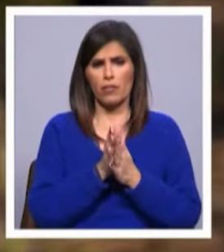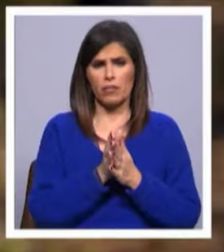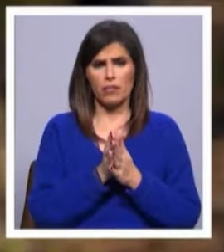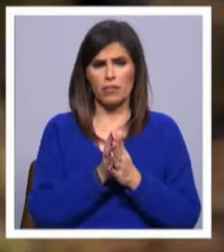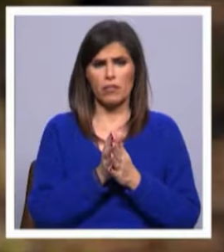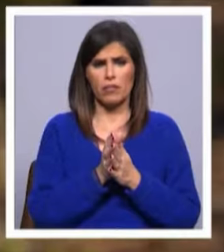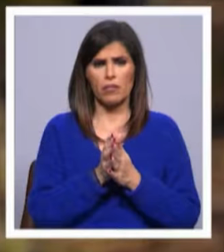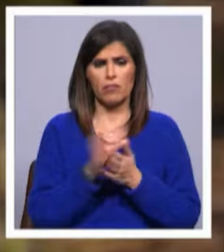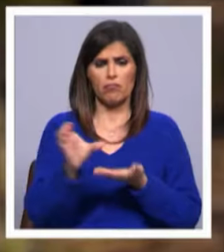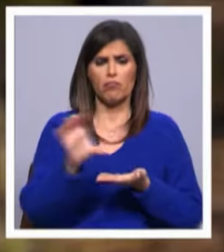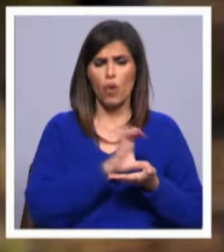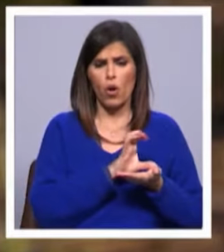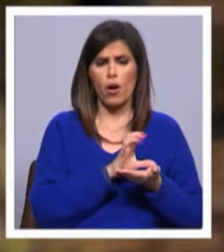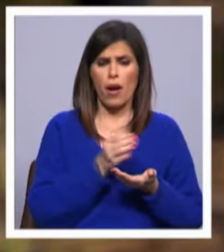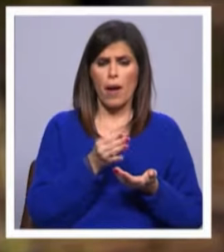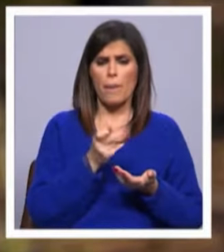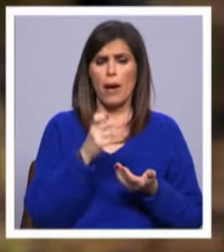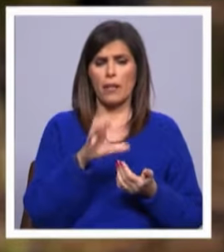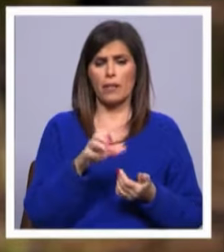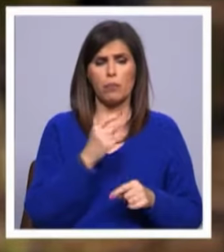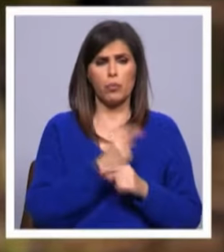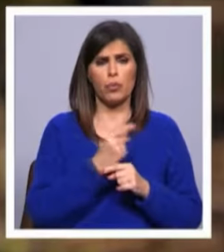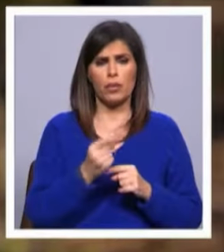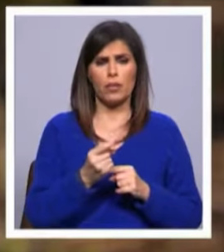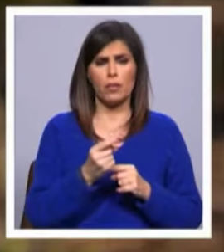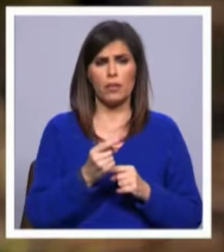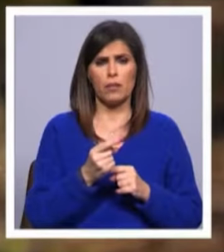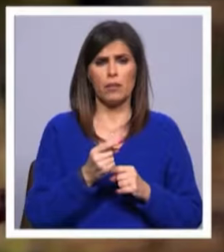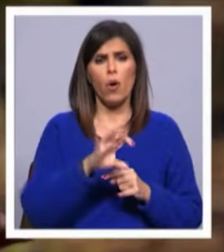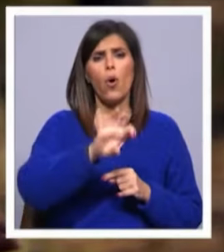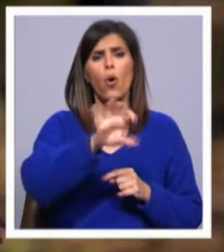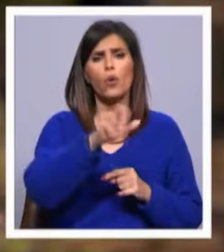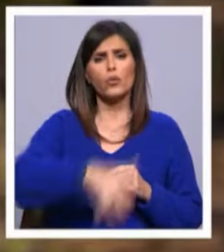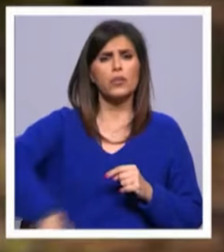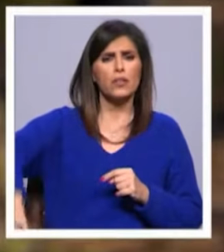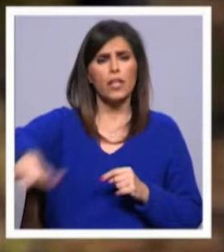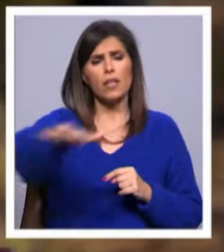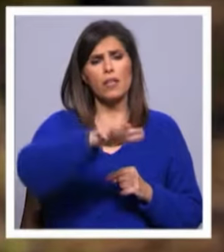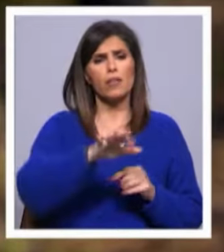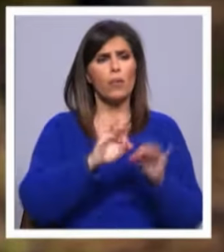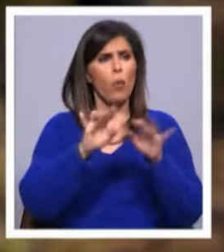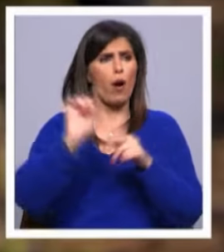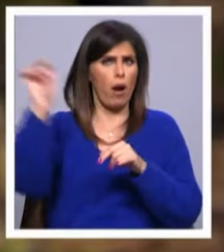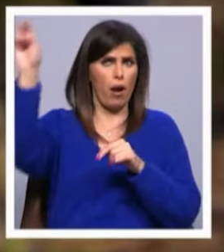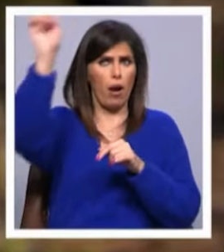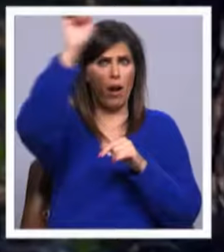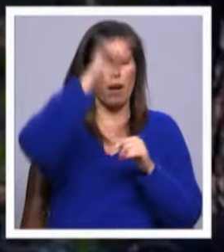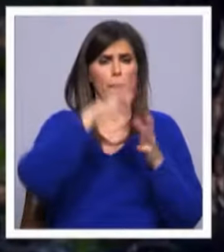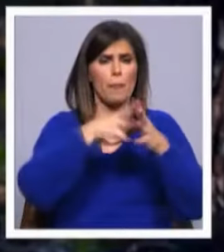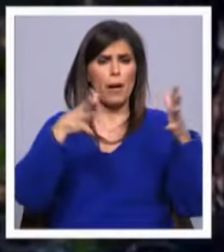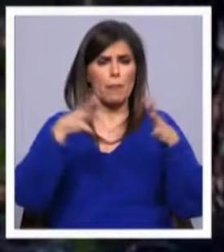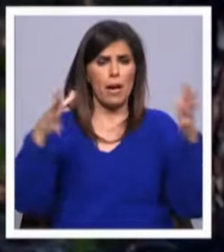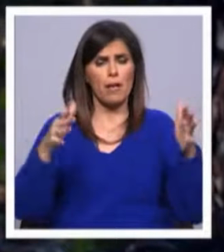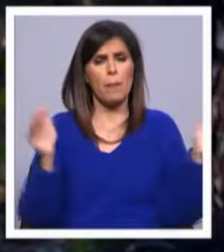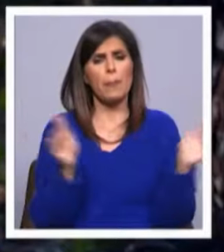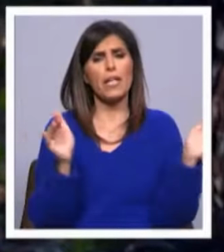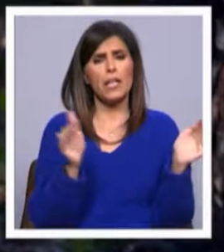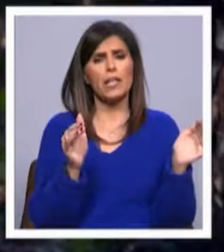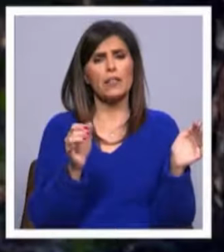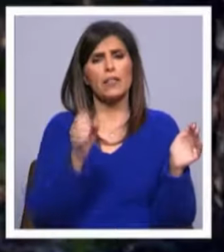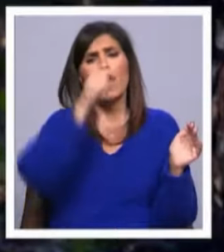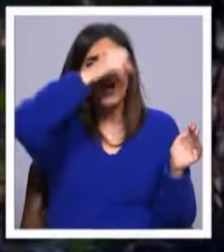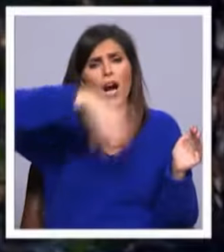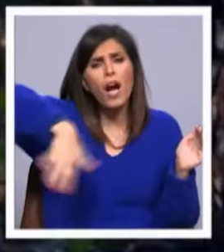beneficiário da PAC. Porquê? Porque estamos num concelho, como muitos outros, em que predomina a